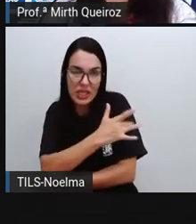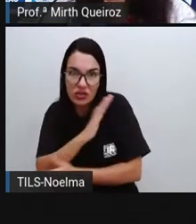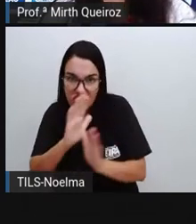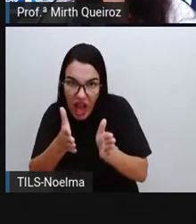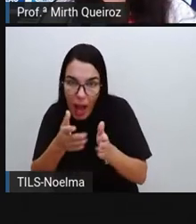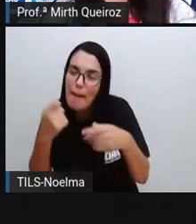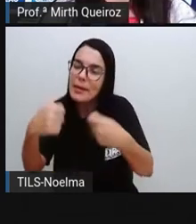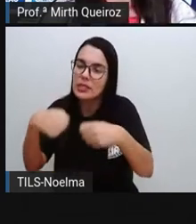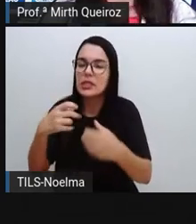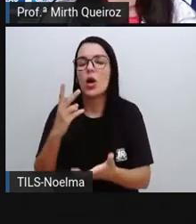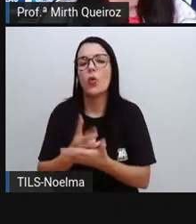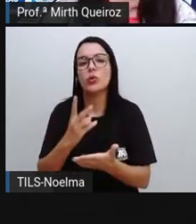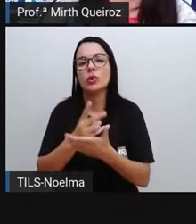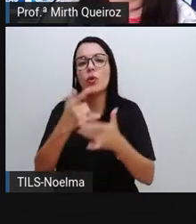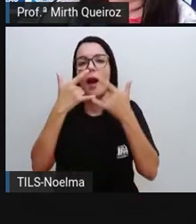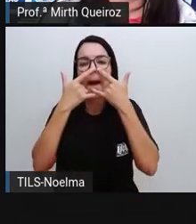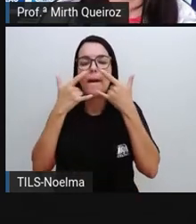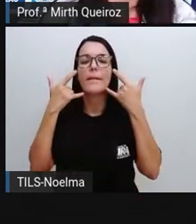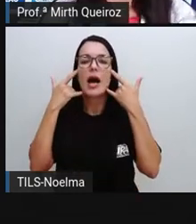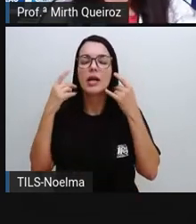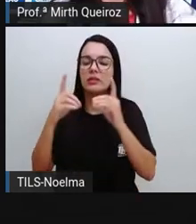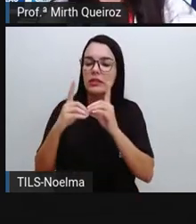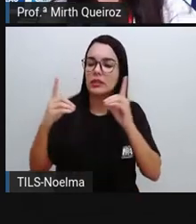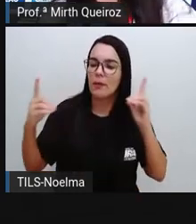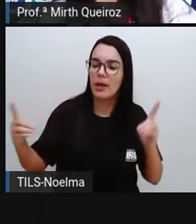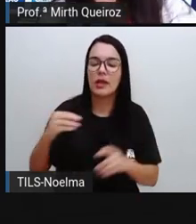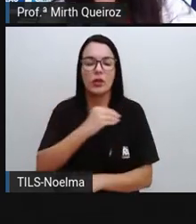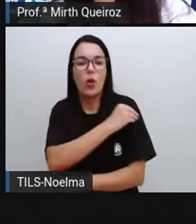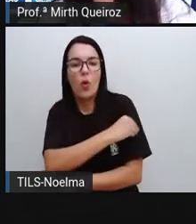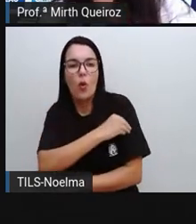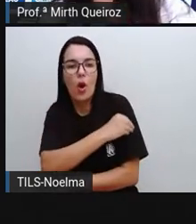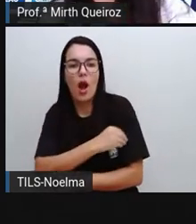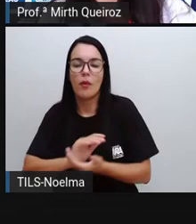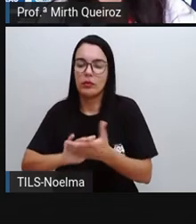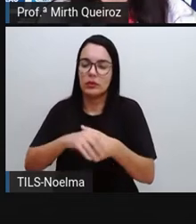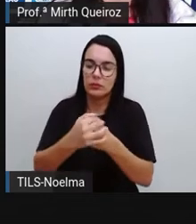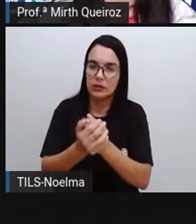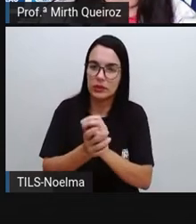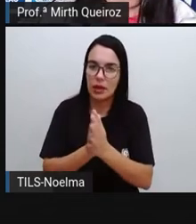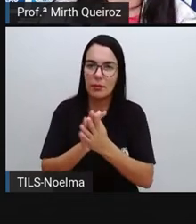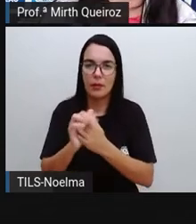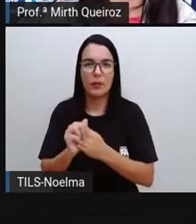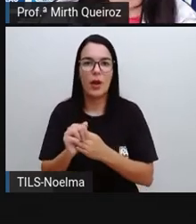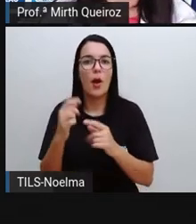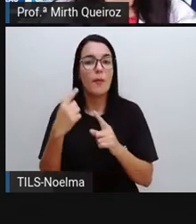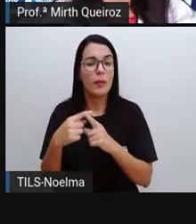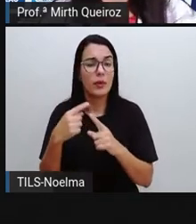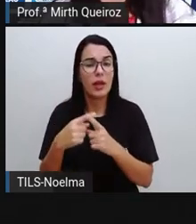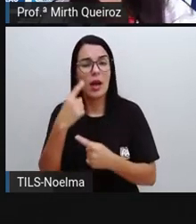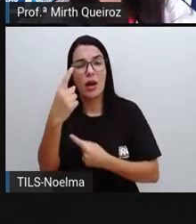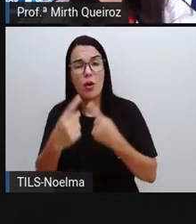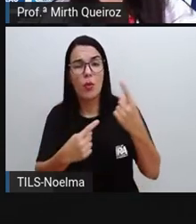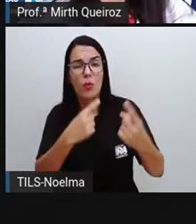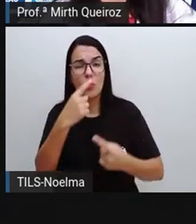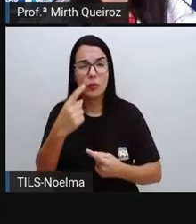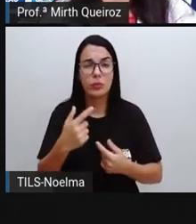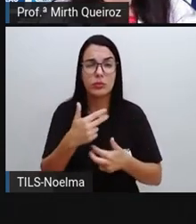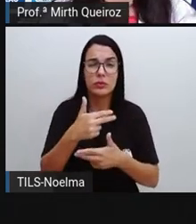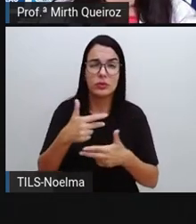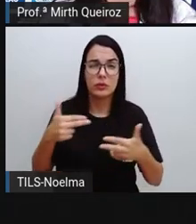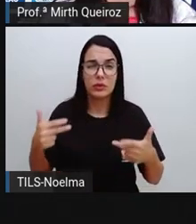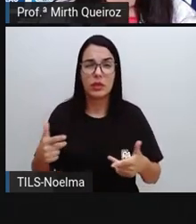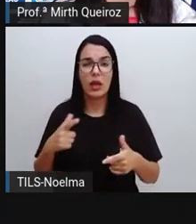mesmos cuidados, distanciamento, usando máscara, higienizando as mãos, até porque nós vimos alguns casos, embora poucos casos,